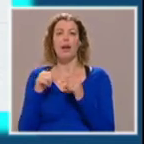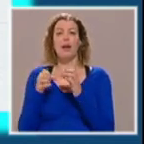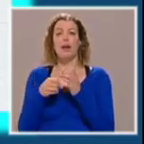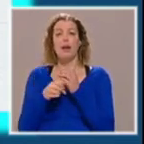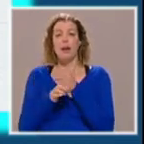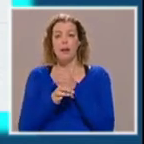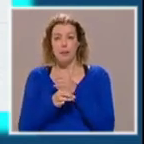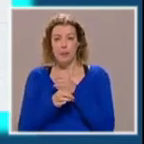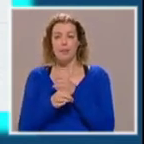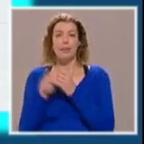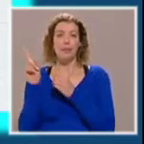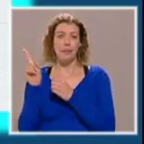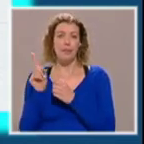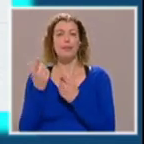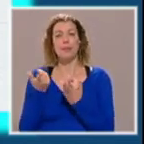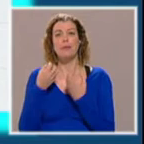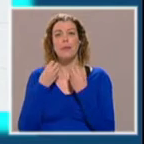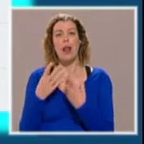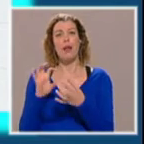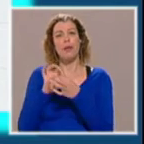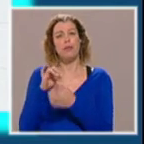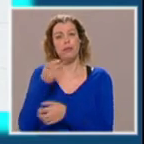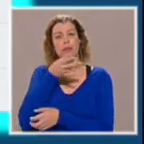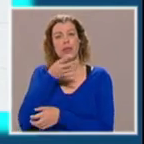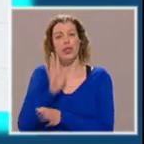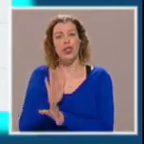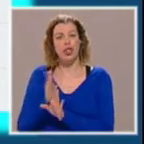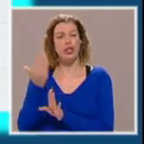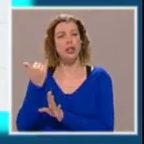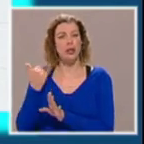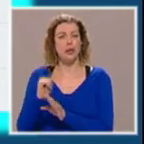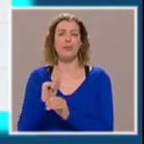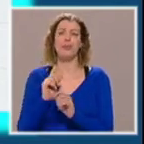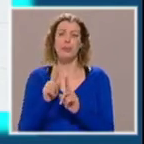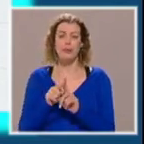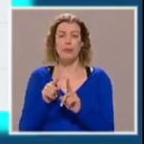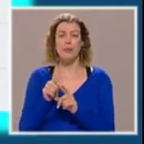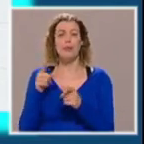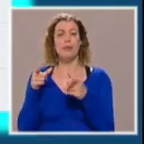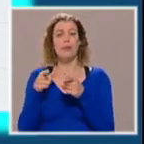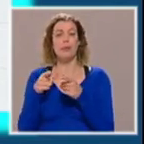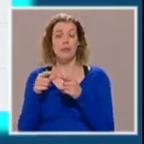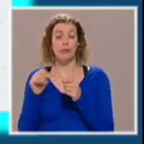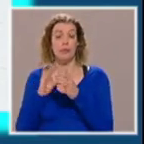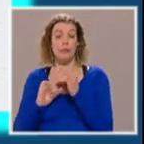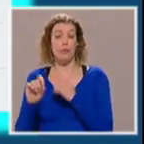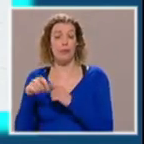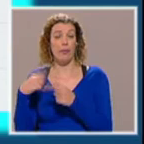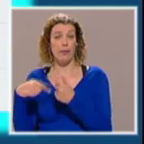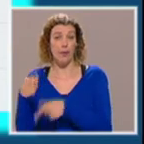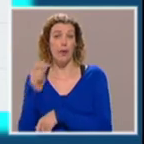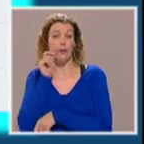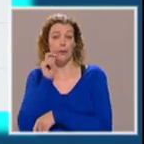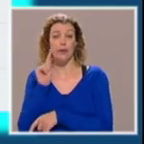intimamente associadas ao facto, como referi há pouco, de o sistema reprodutor masculino ter apenas um orifício de